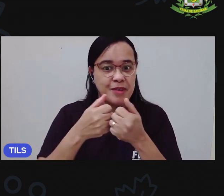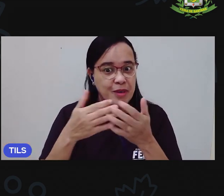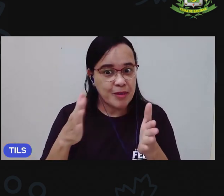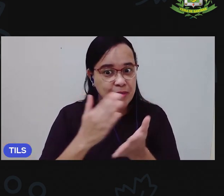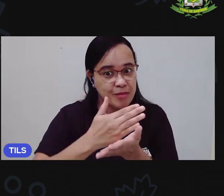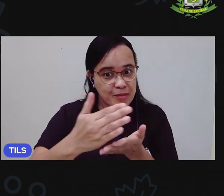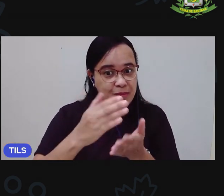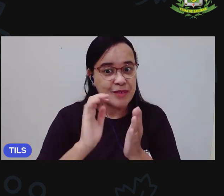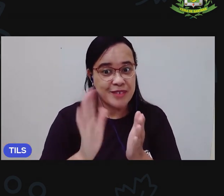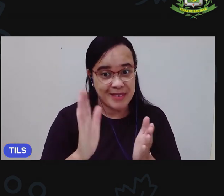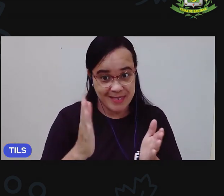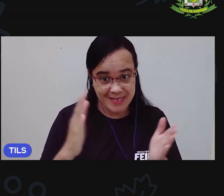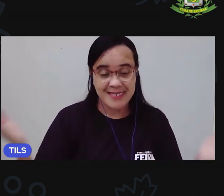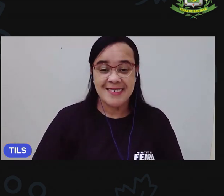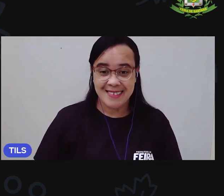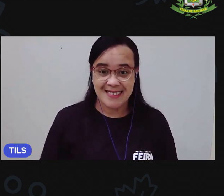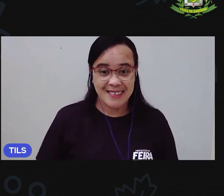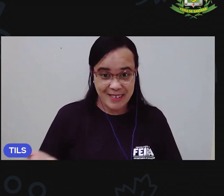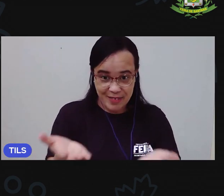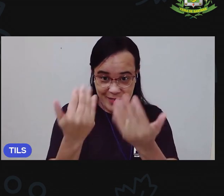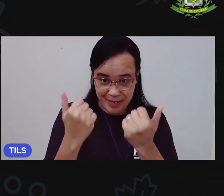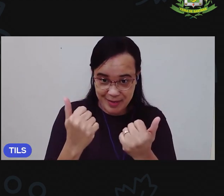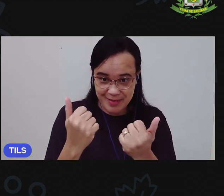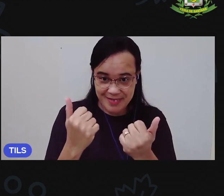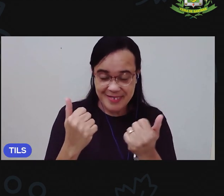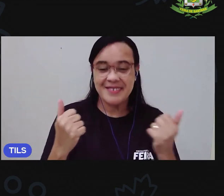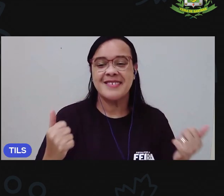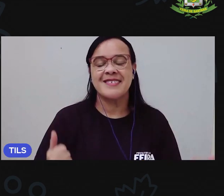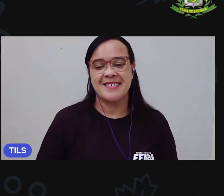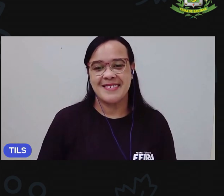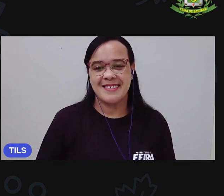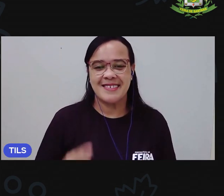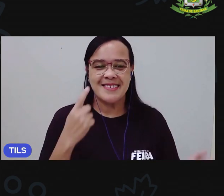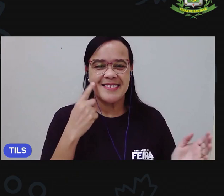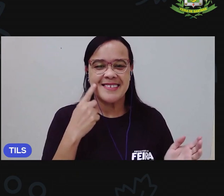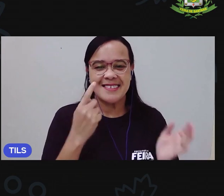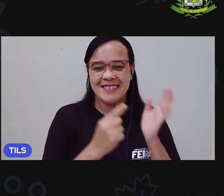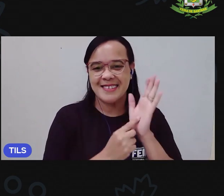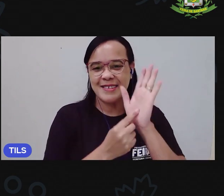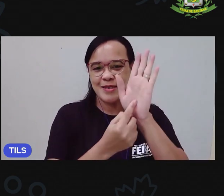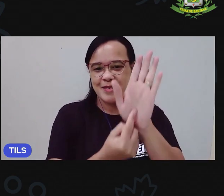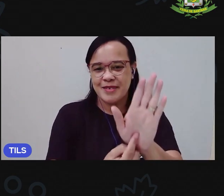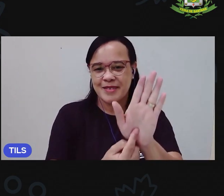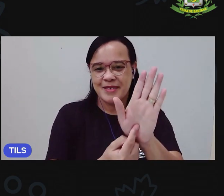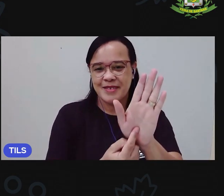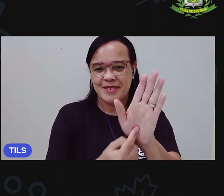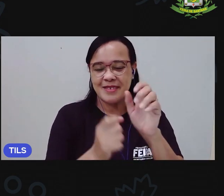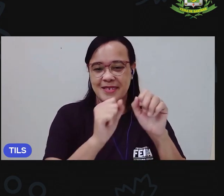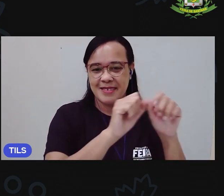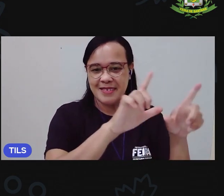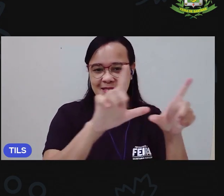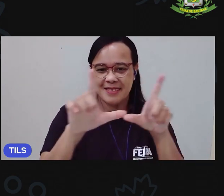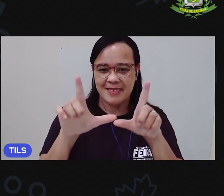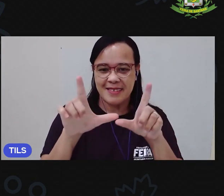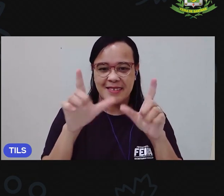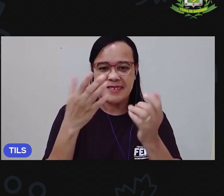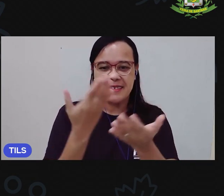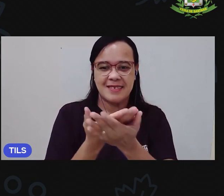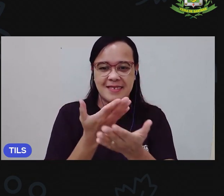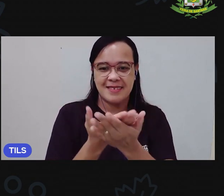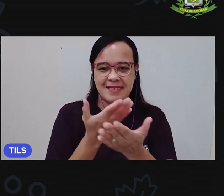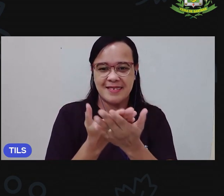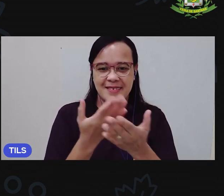começar Bom vamos lá vou mostrar apresentação dessa aula